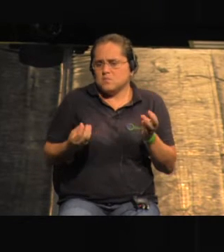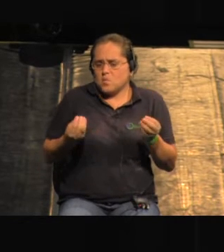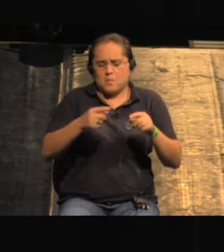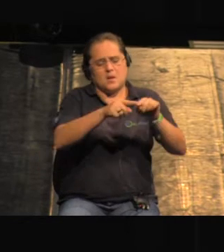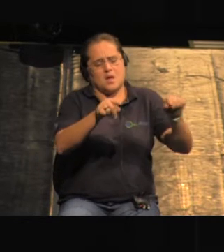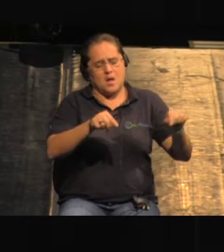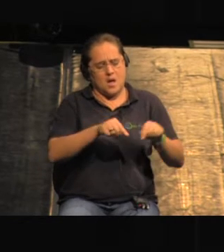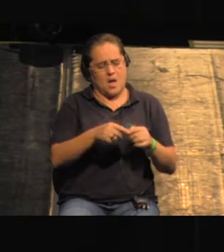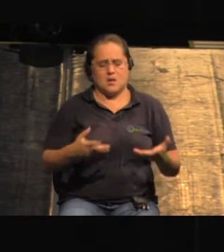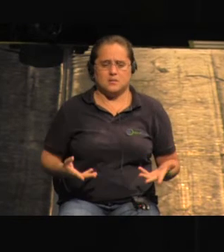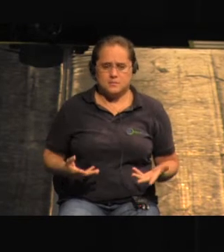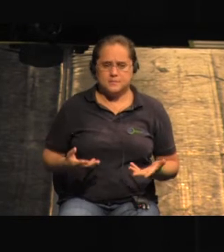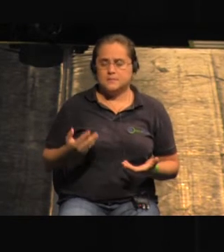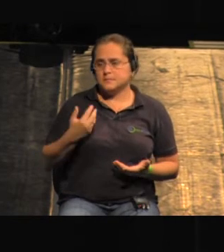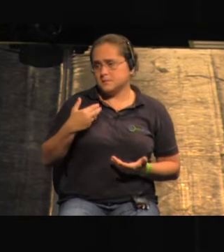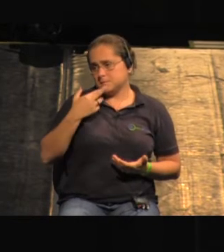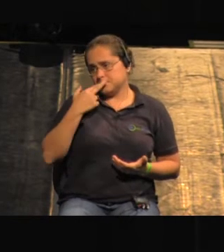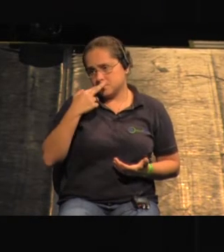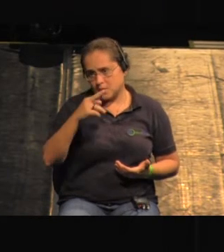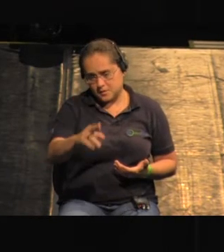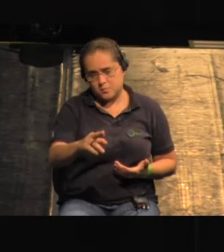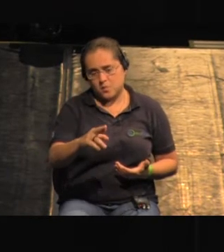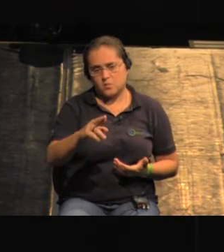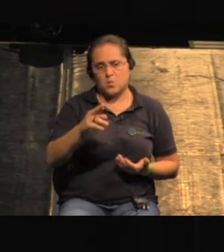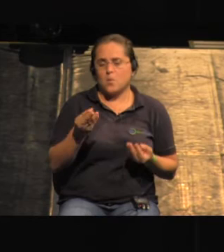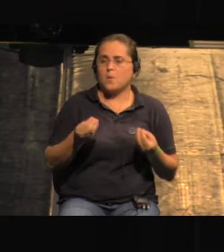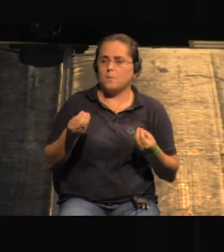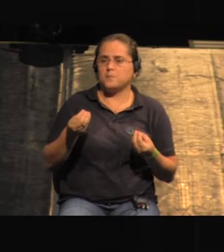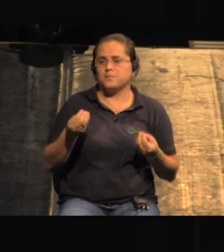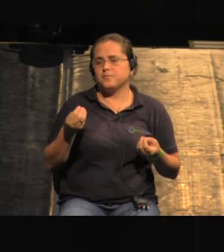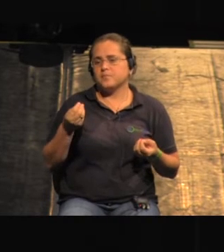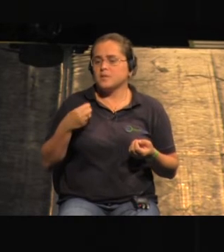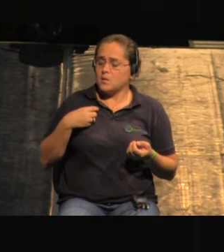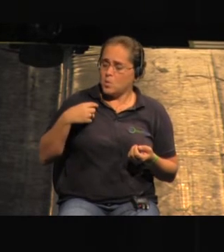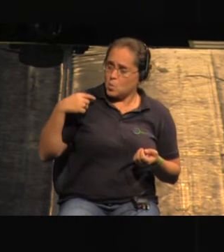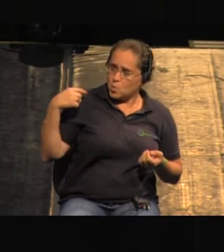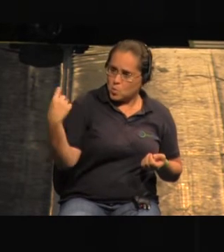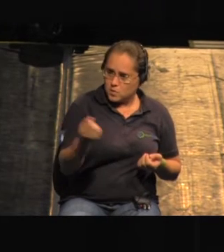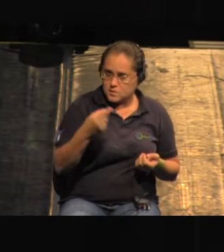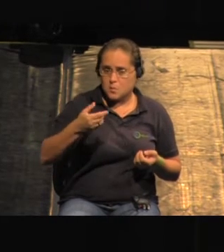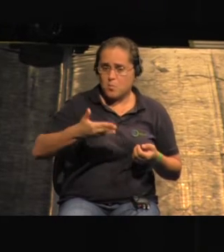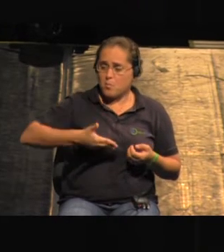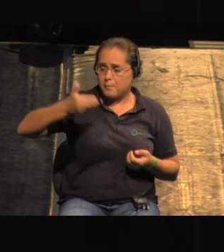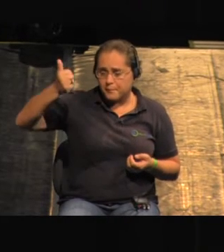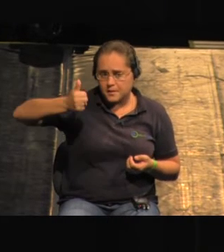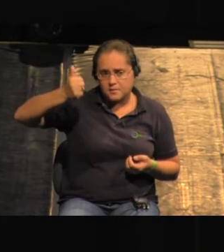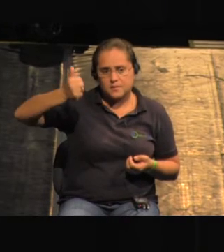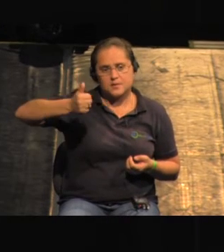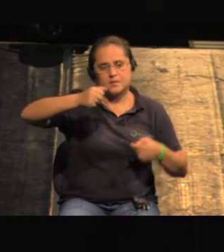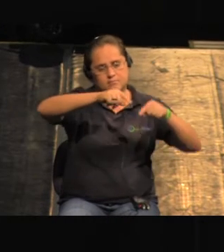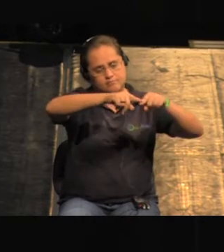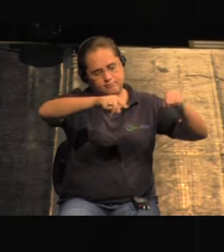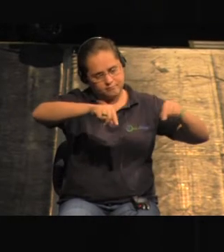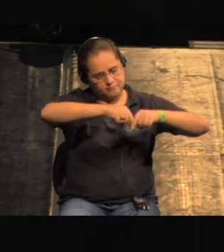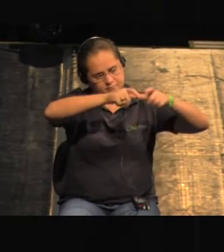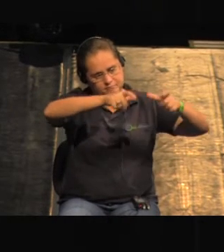você vai gentrificar essa área? E a minha resposta geralmente é, nós estamos